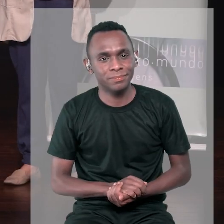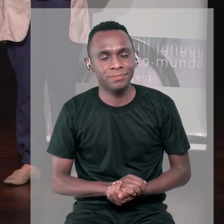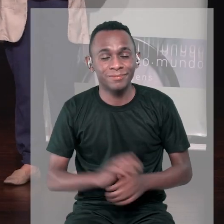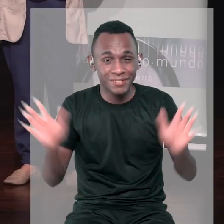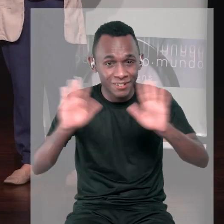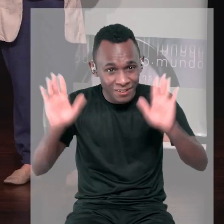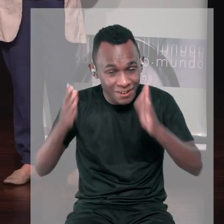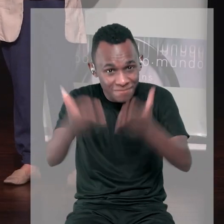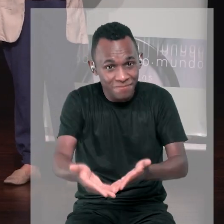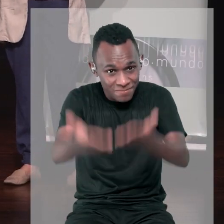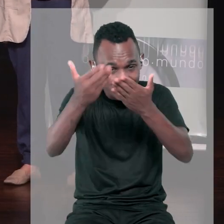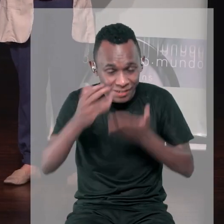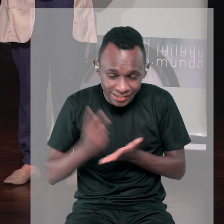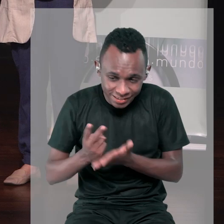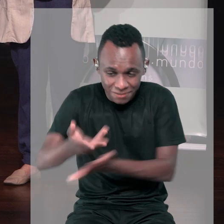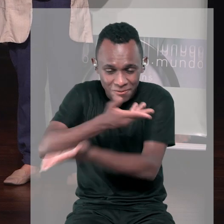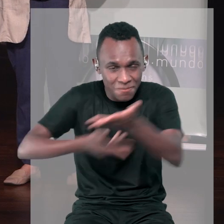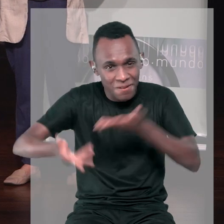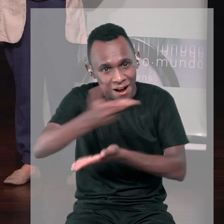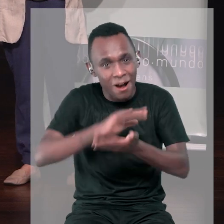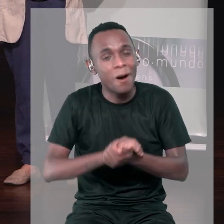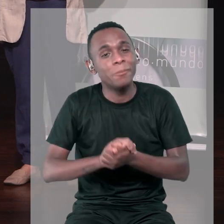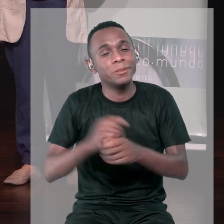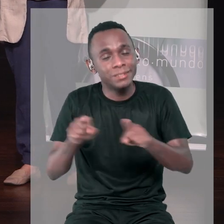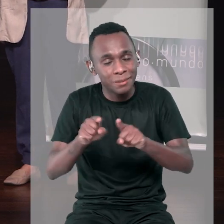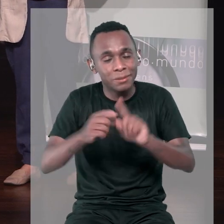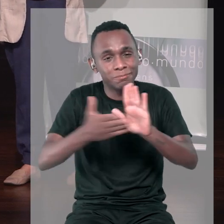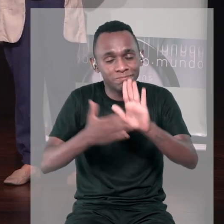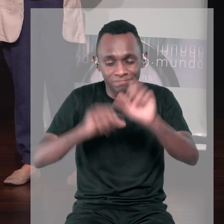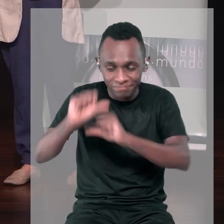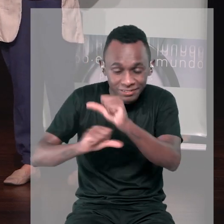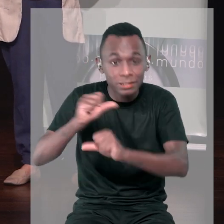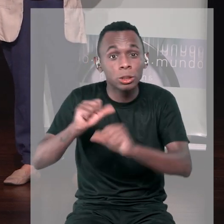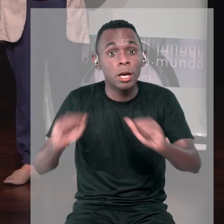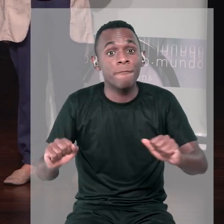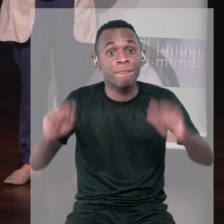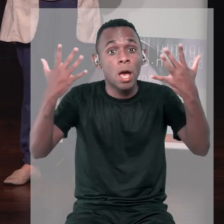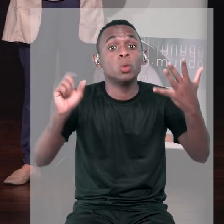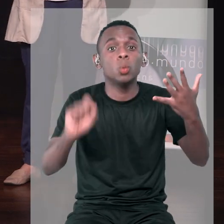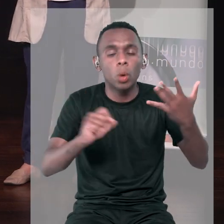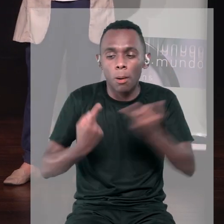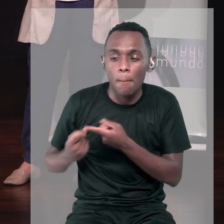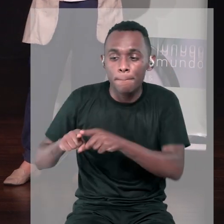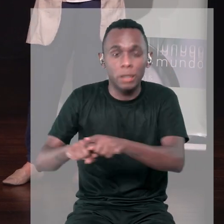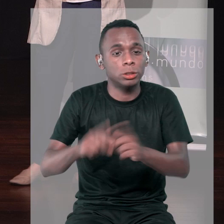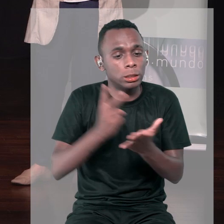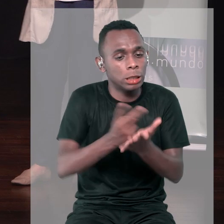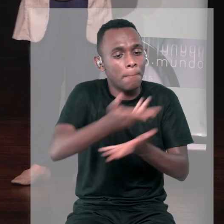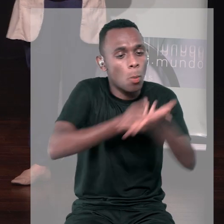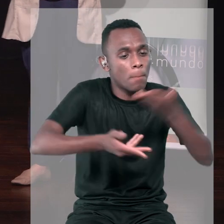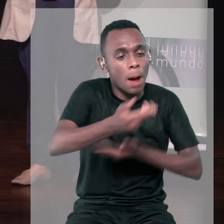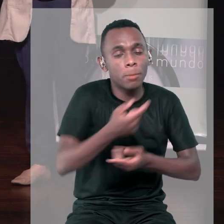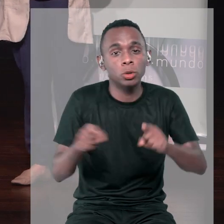Olá, bem-vindos ao Sempre um Papo e ao Mutações. Este evento é uma parceria entre o Sempre um